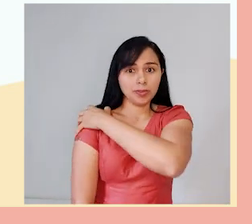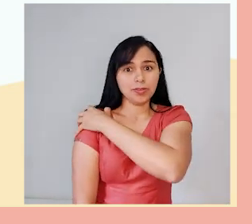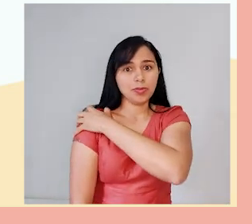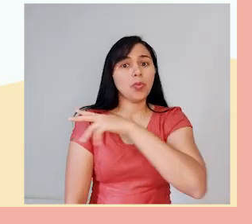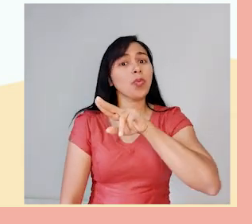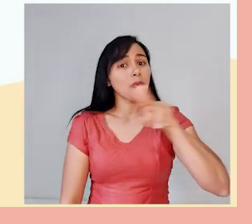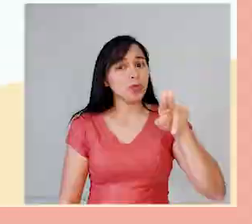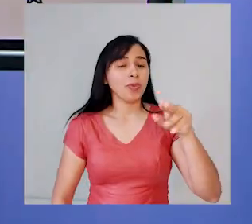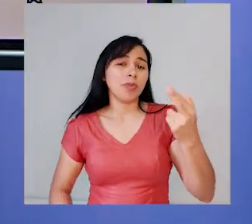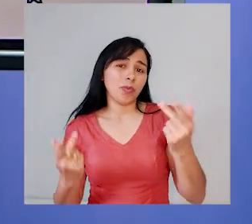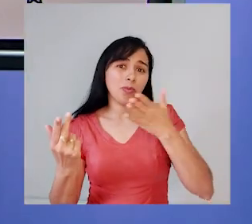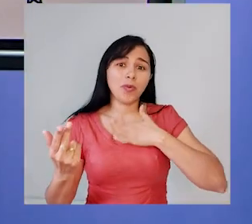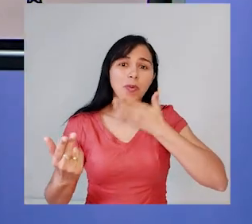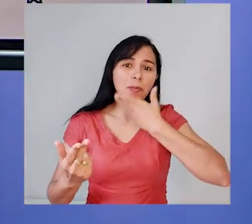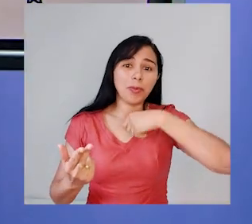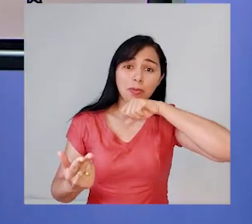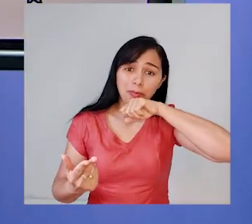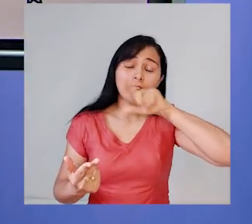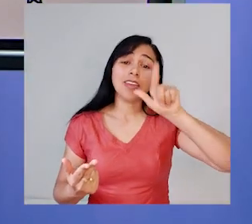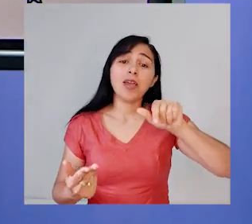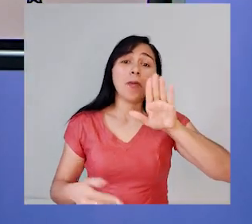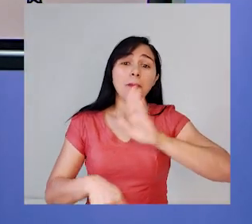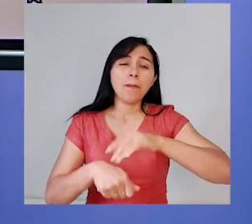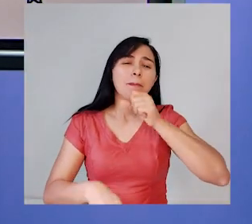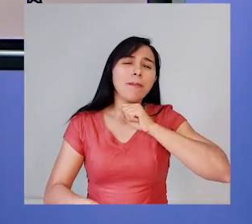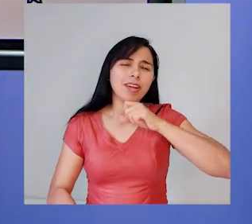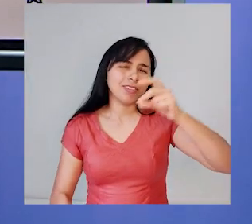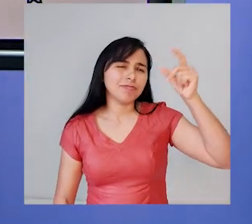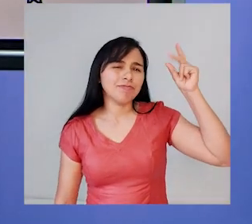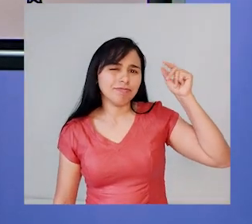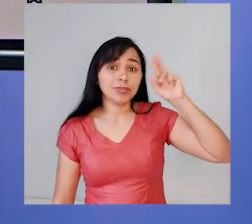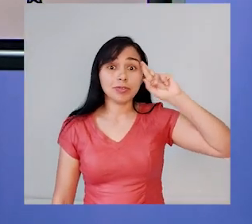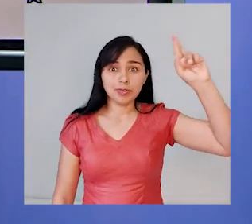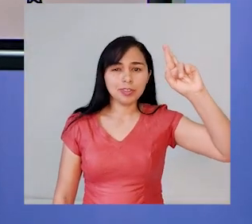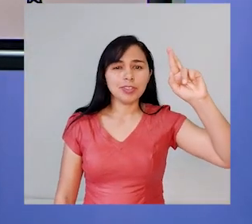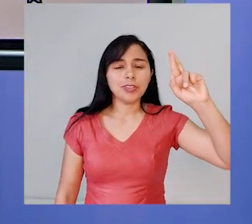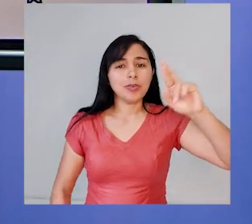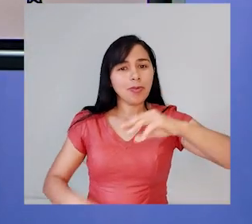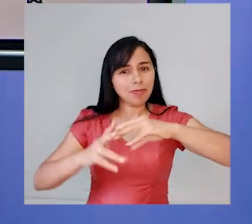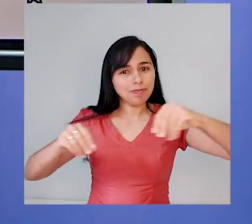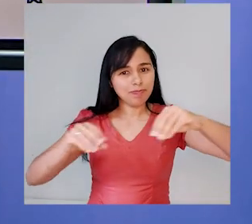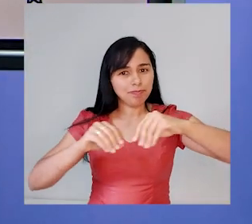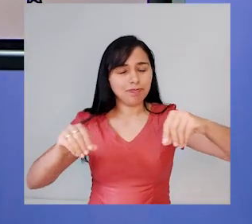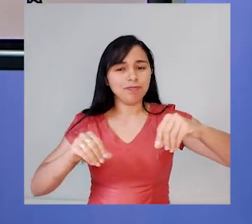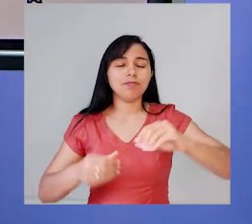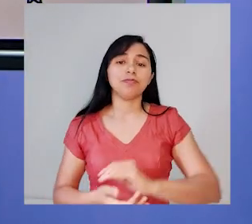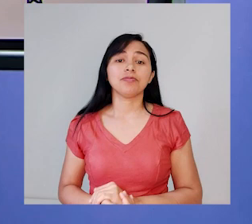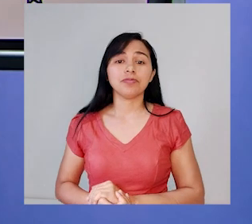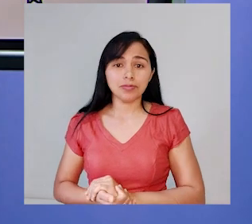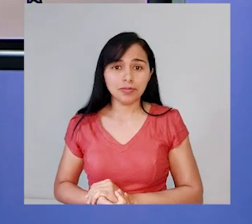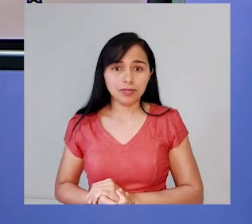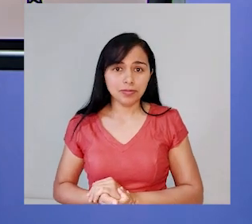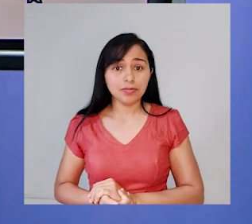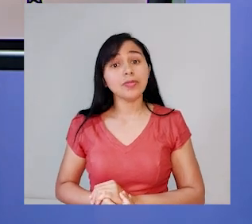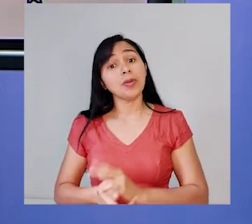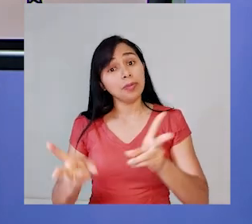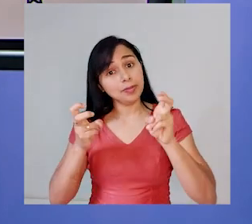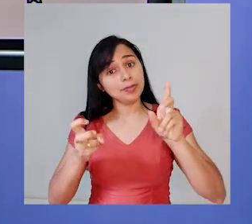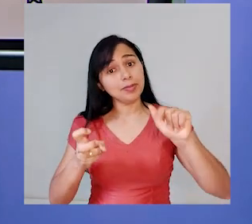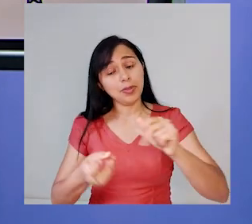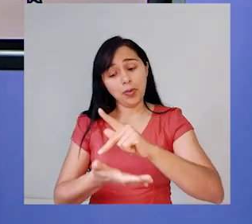desta sesmaria. Temos aí um poema que está contando a história em forma de verso e essa história está